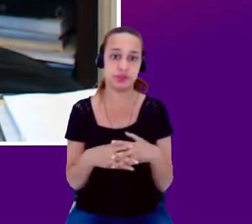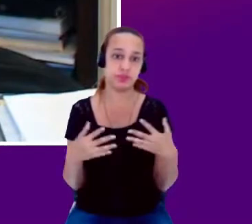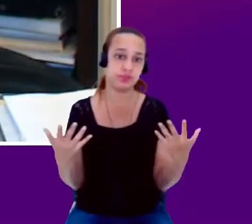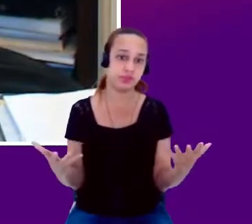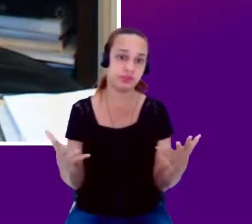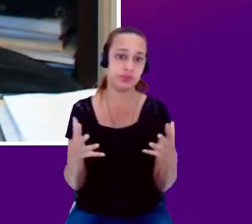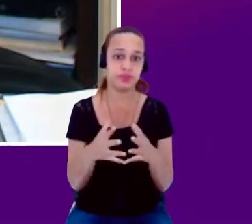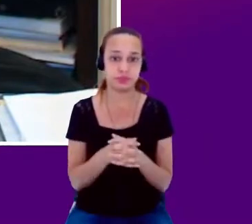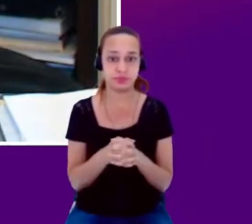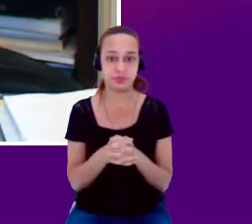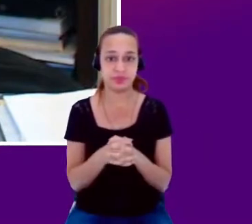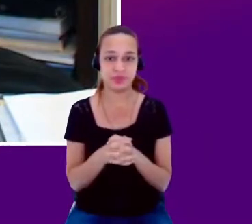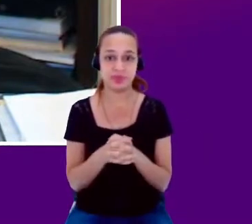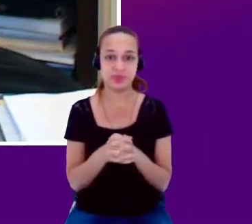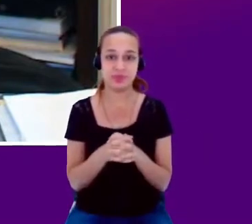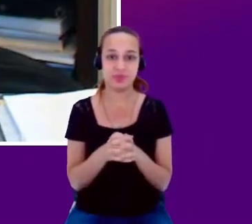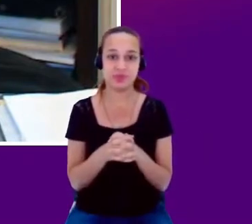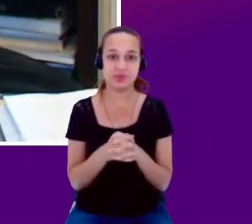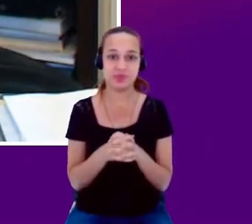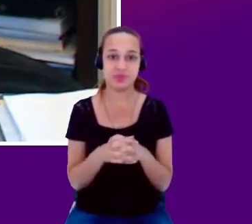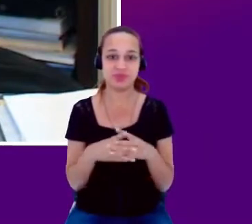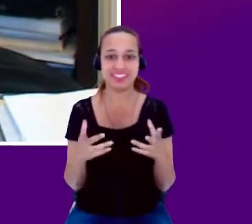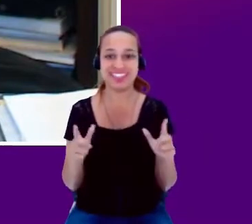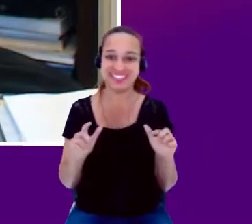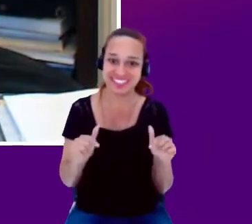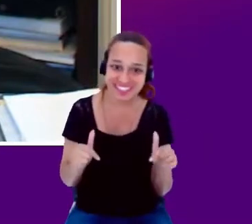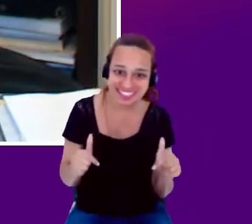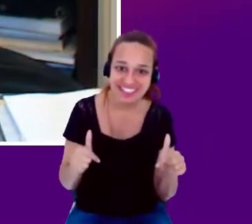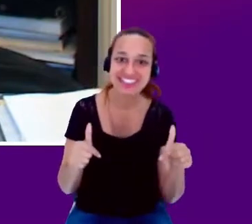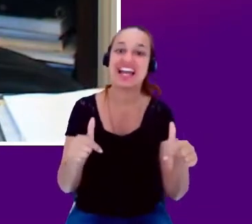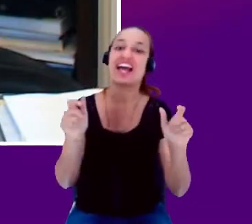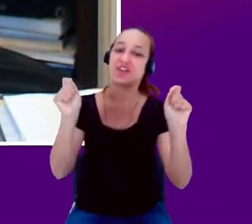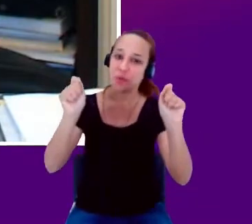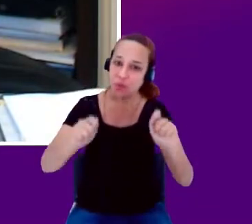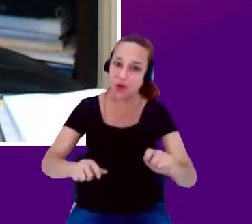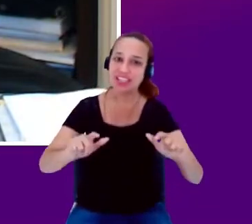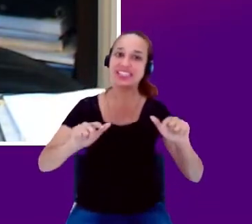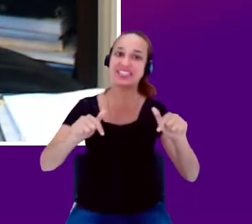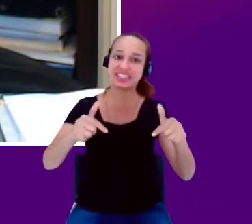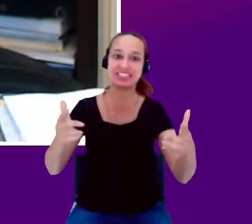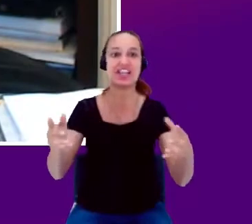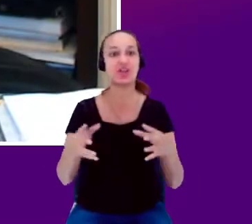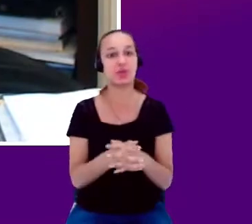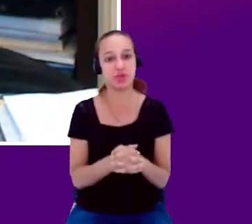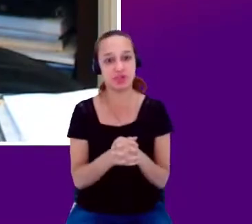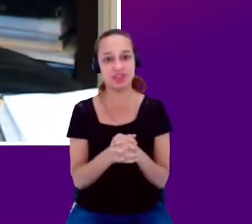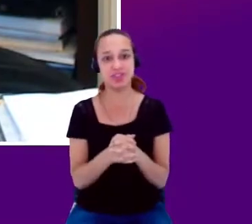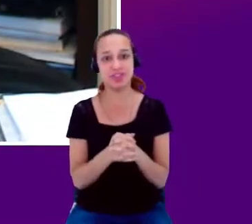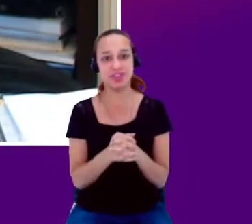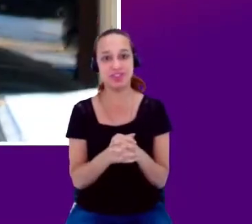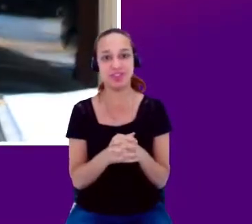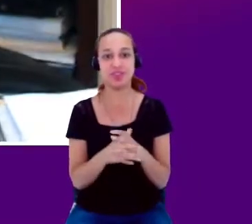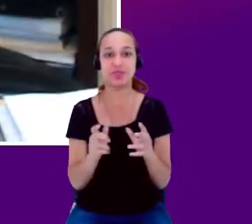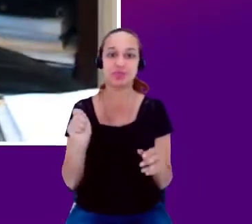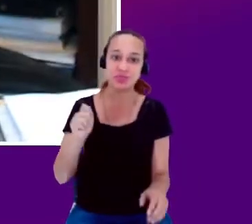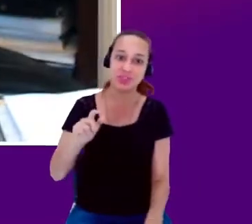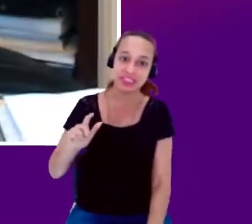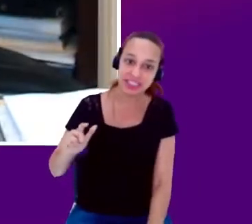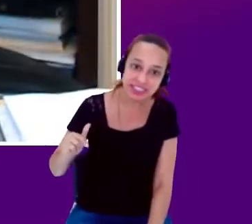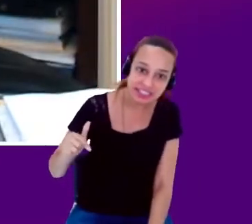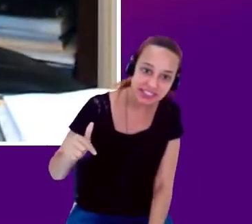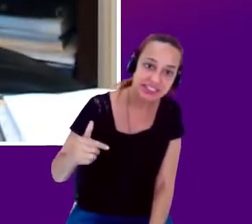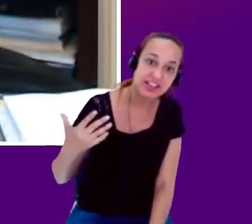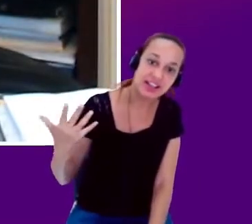e para que a sua atividade seja sustentável e seja também concorrencialmente